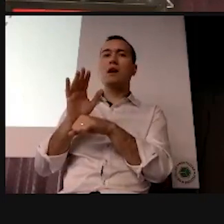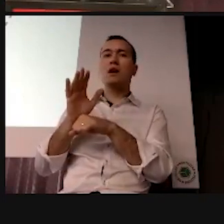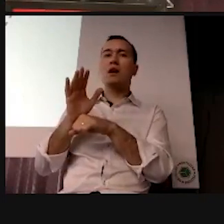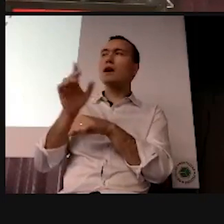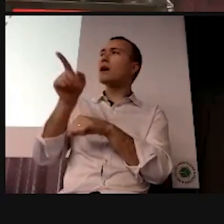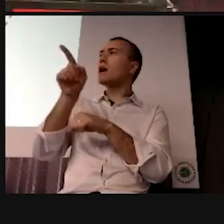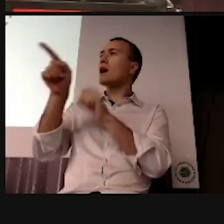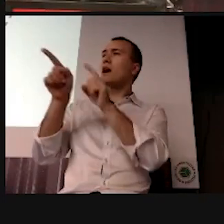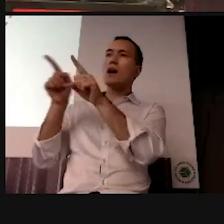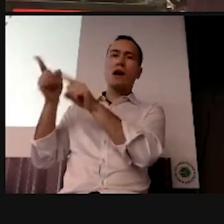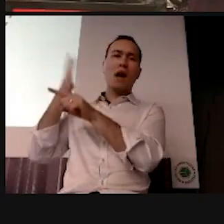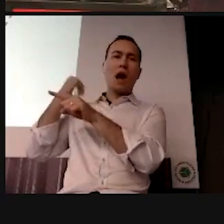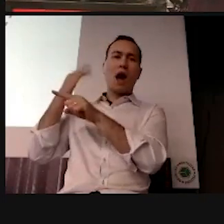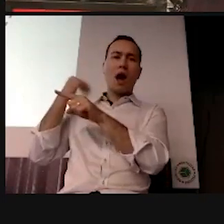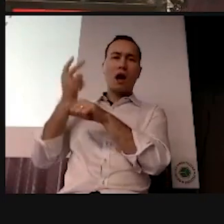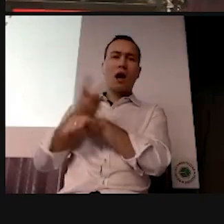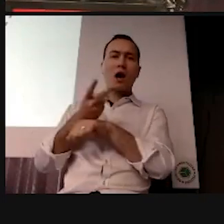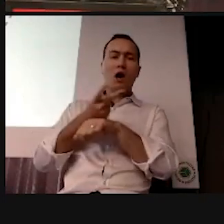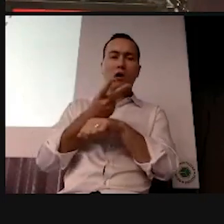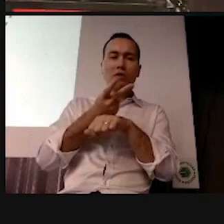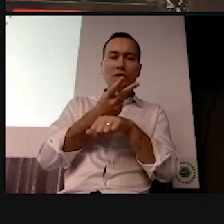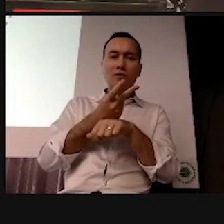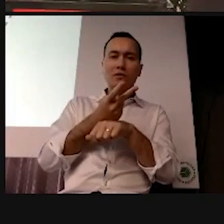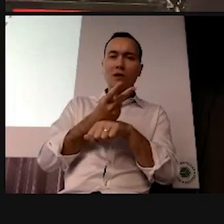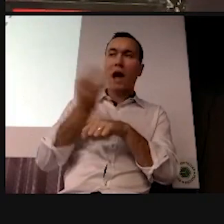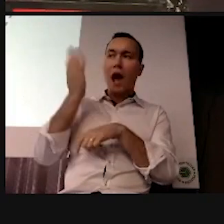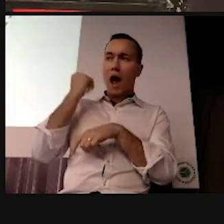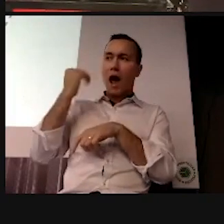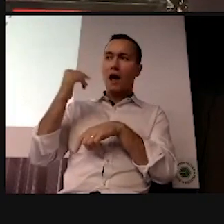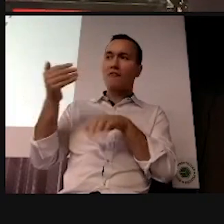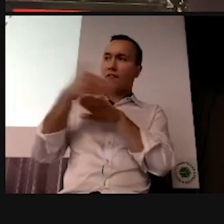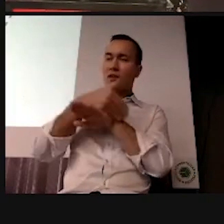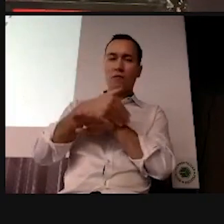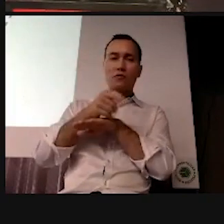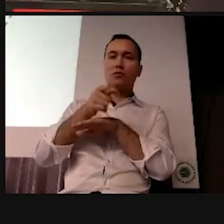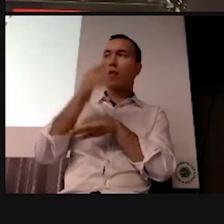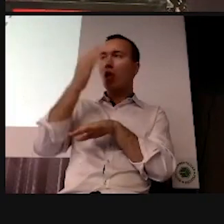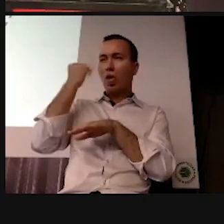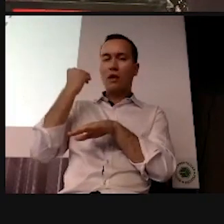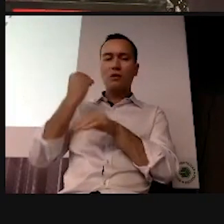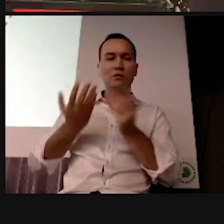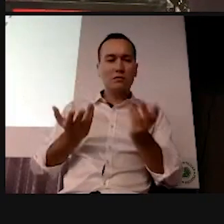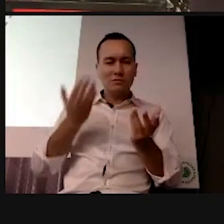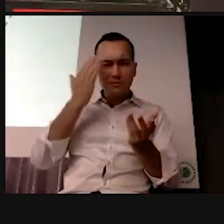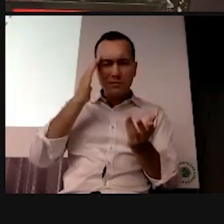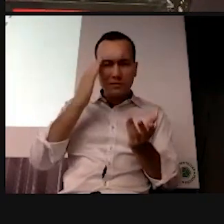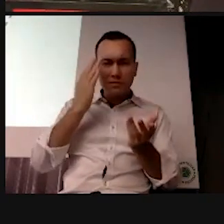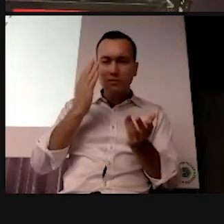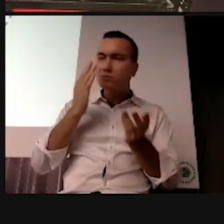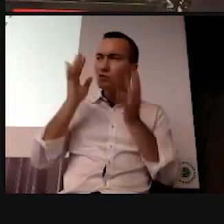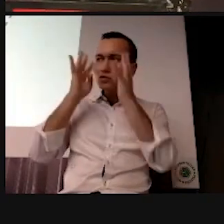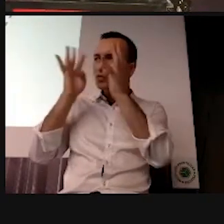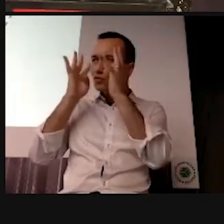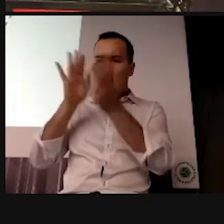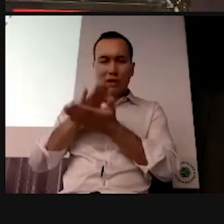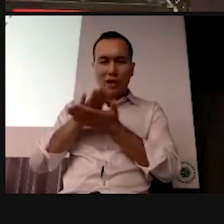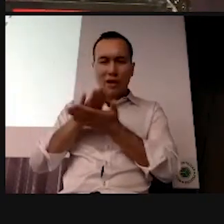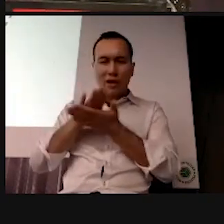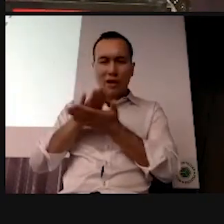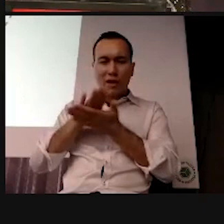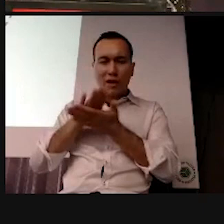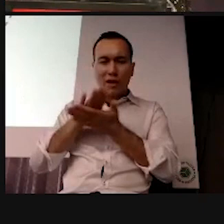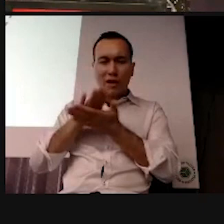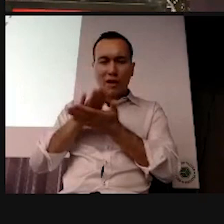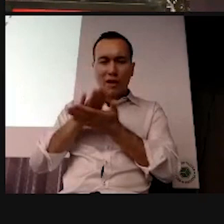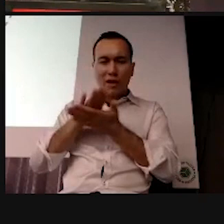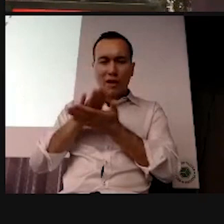ponto importante, né? Tem bastante coisa para trabalhar do que só ficar abrindo vaga e fechando vaga. Falei do distribuir as competências de RH por